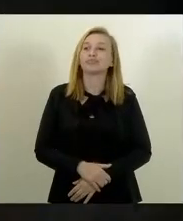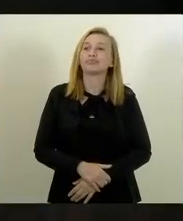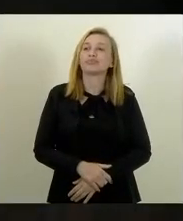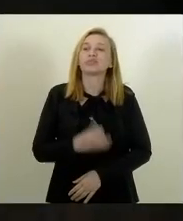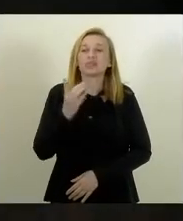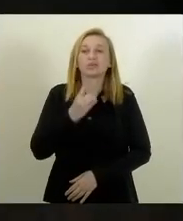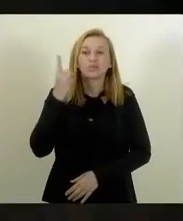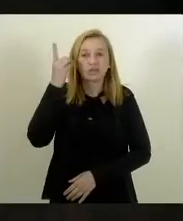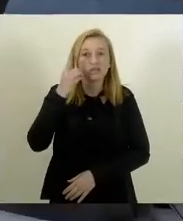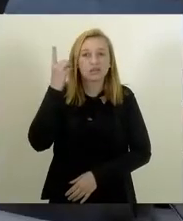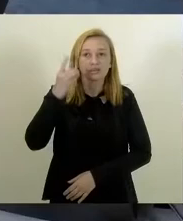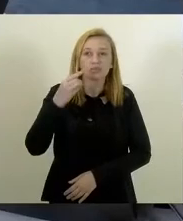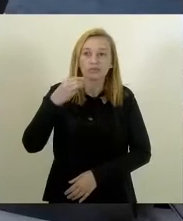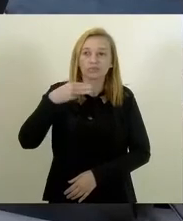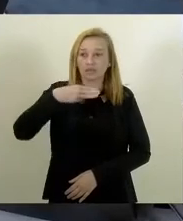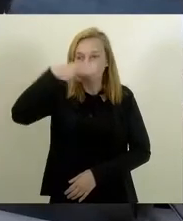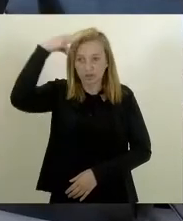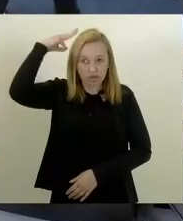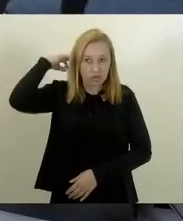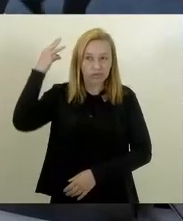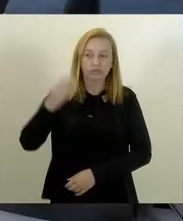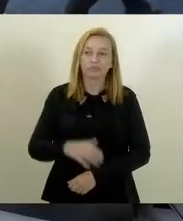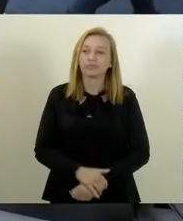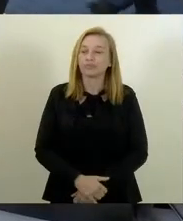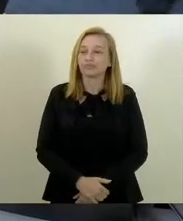Deputado Márcio Pacheco.